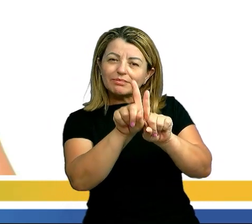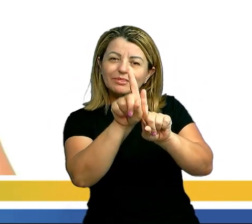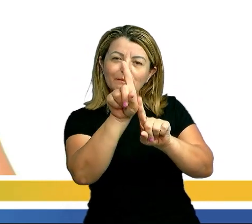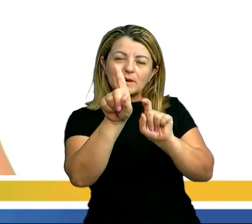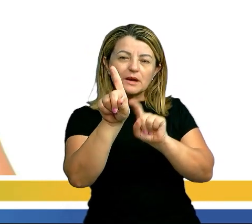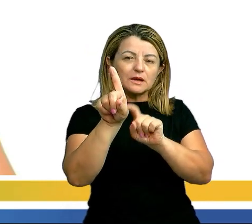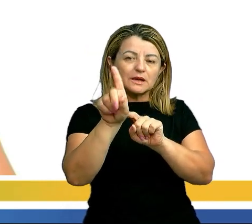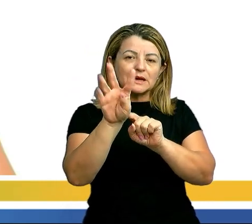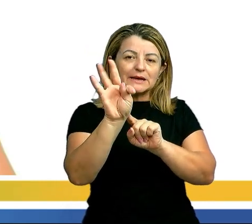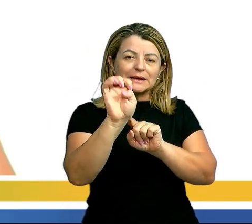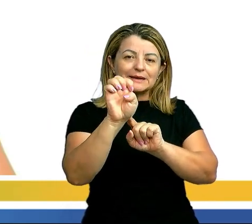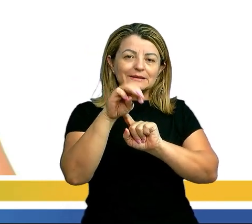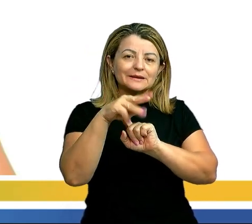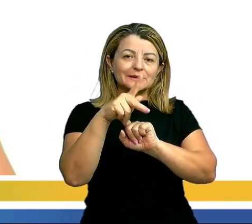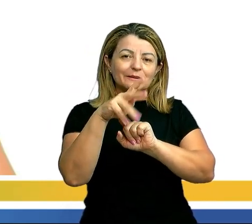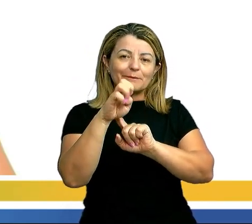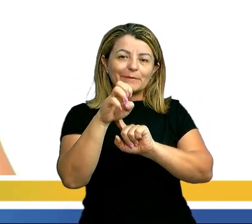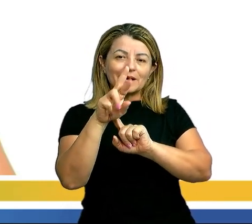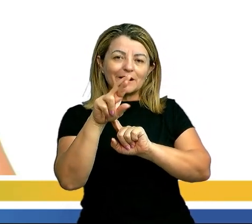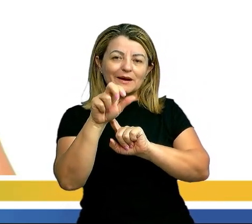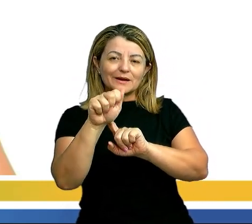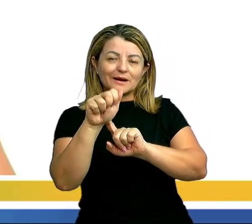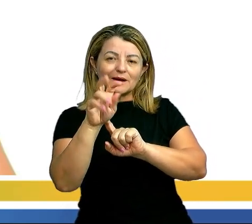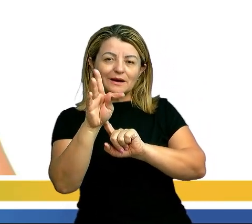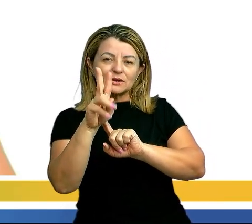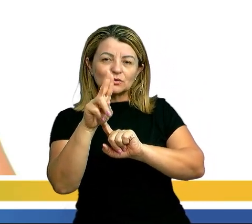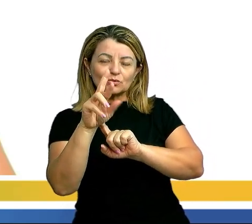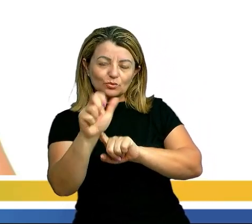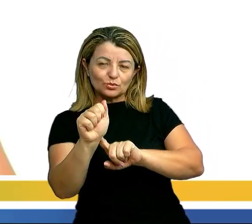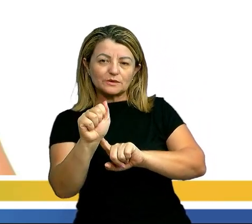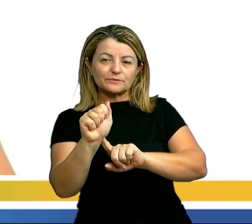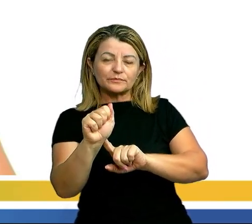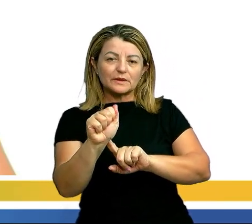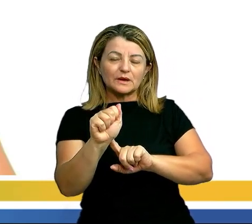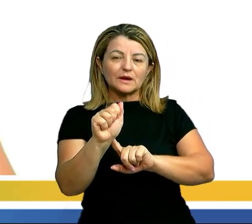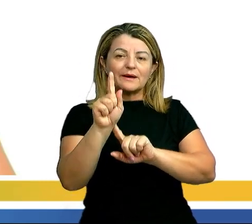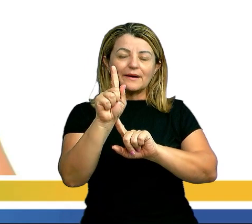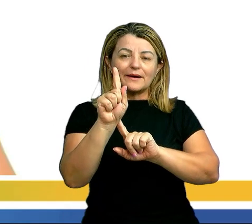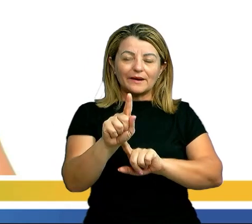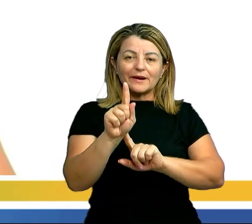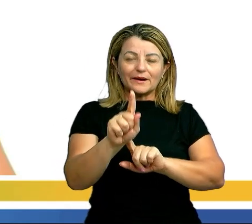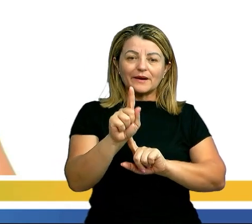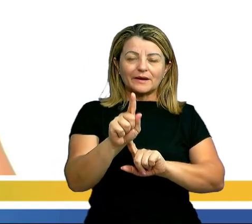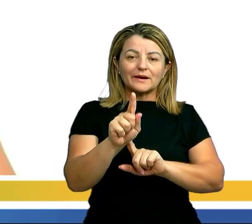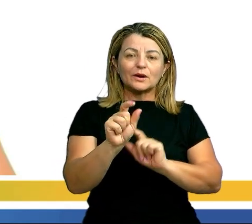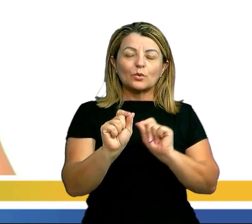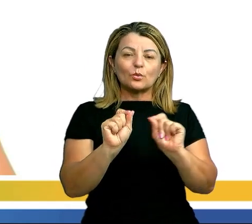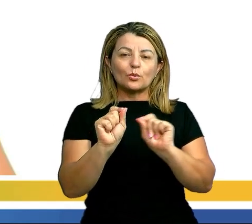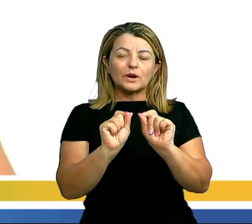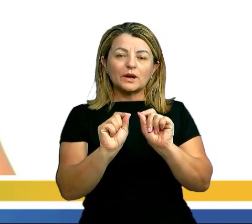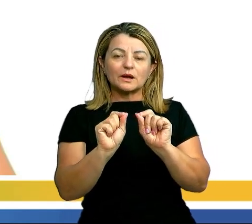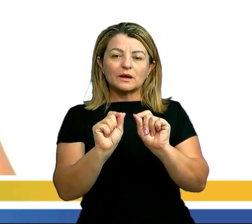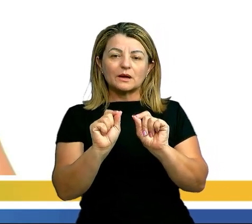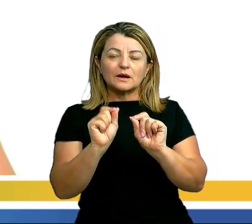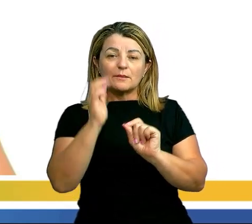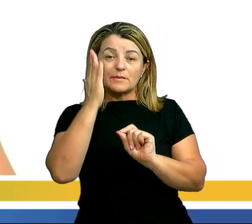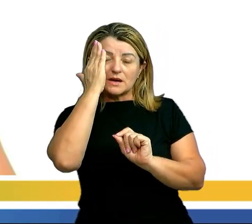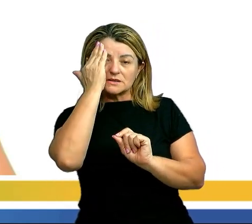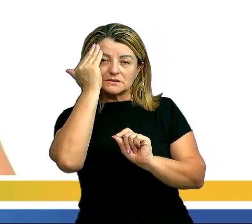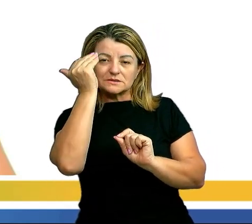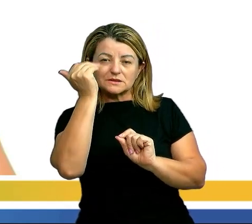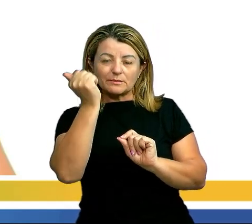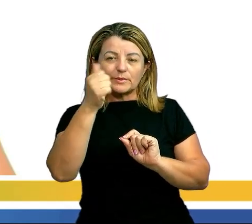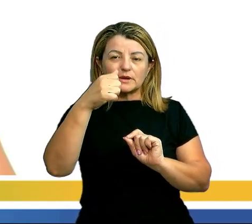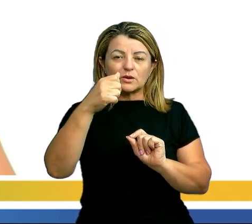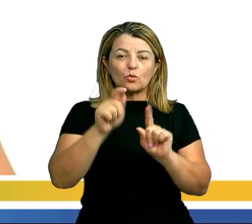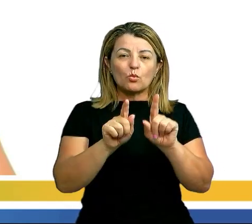física que é relacionada à energia cinética média das moléculas, ou seja, é a grandeza que mensura o grau de agitação das moléculas. A escala padrão